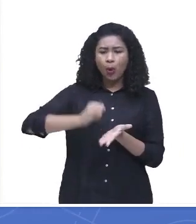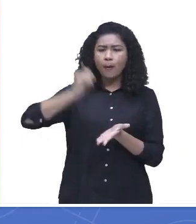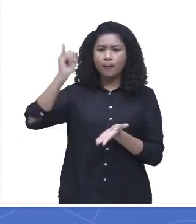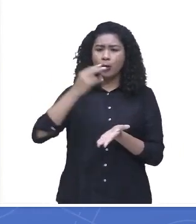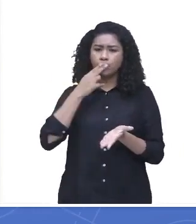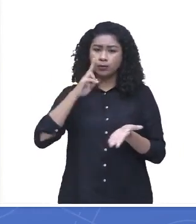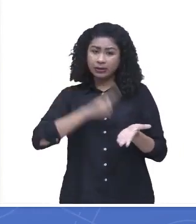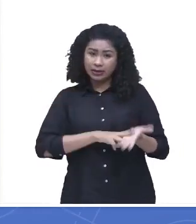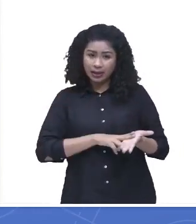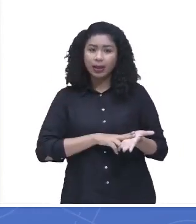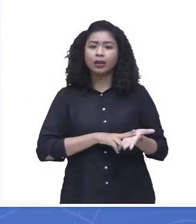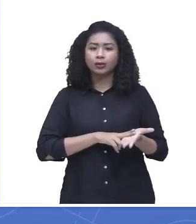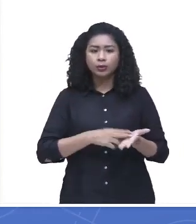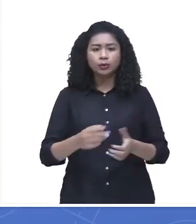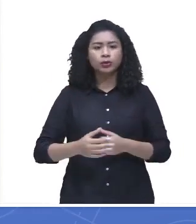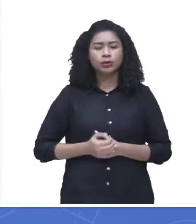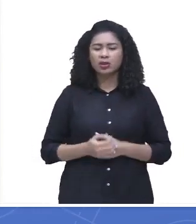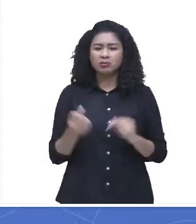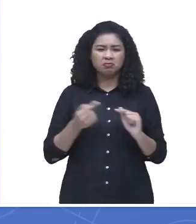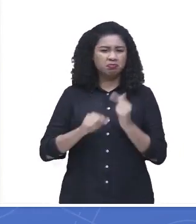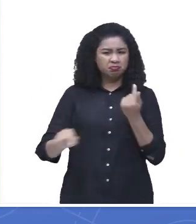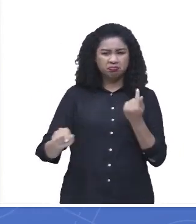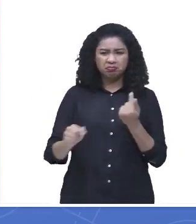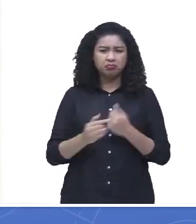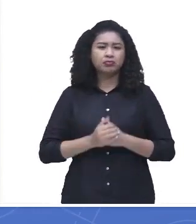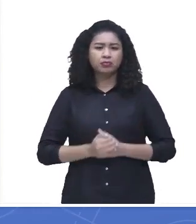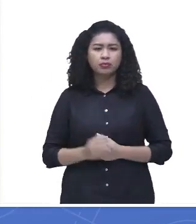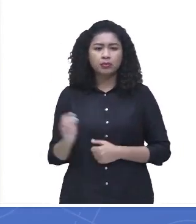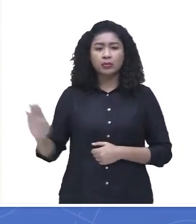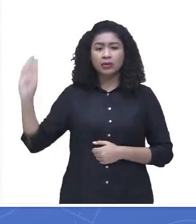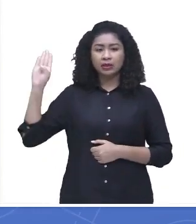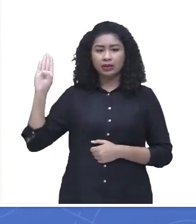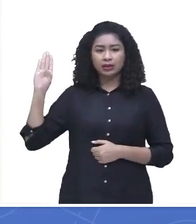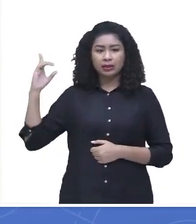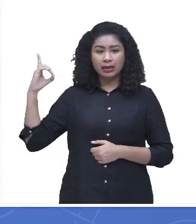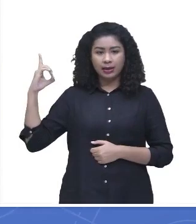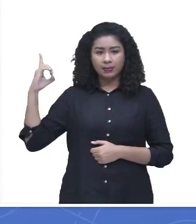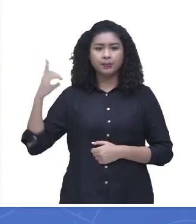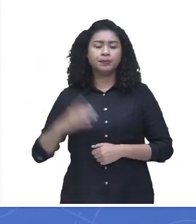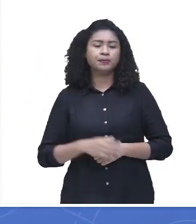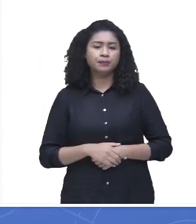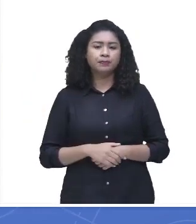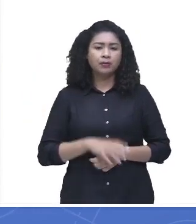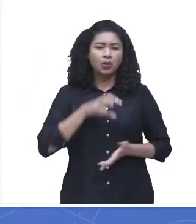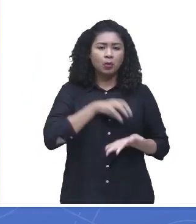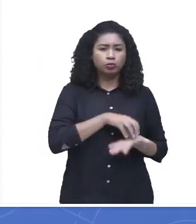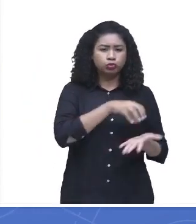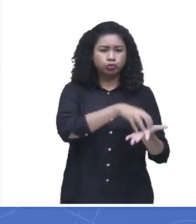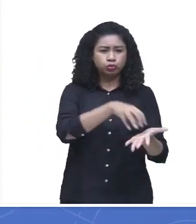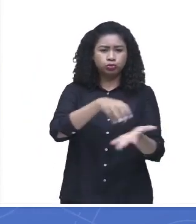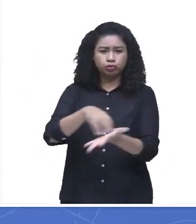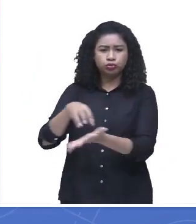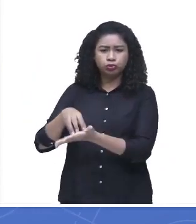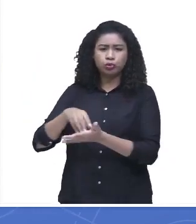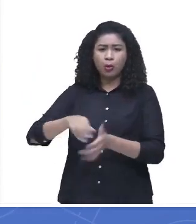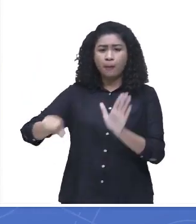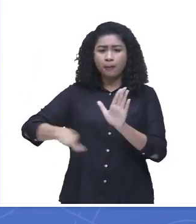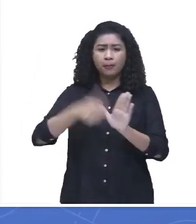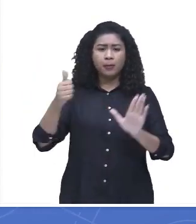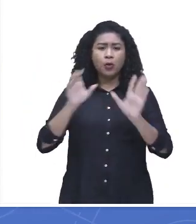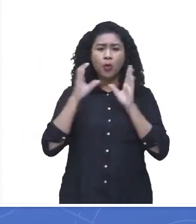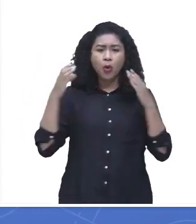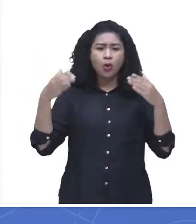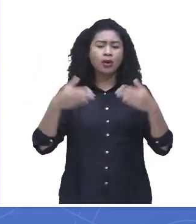renda do governo colonial, também não faria sentido, né? Sublevação dos colonos frente à decisão do primeiro Congresso Continental